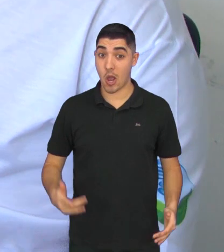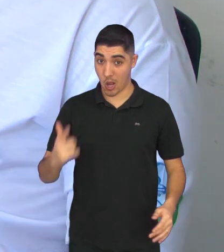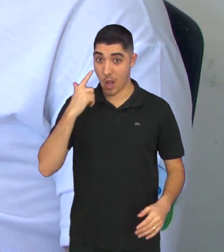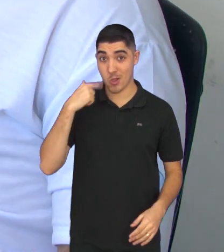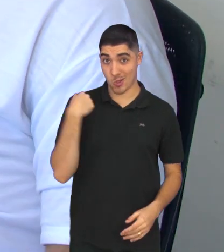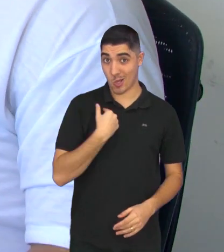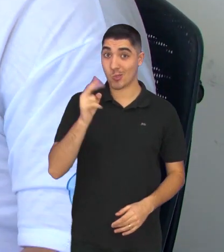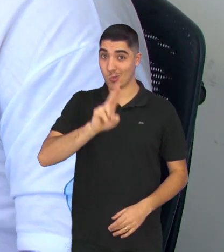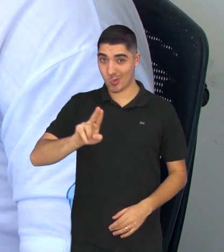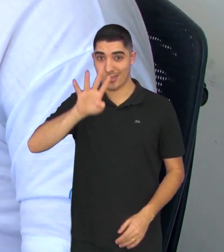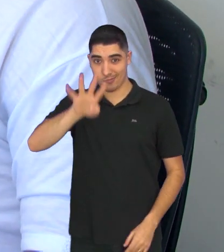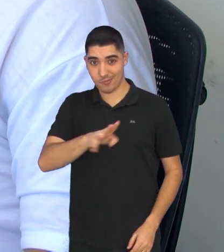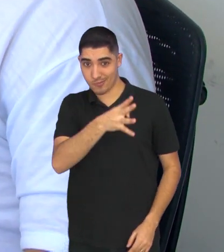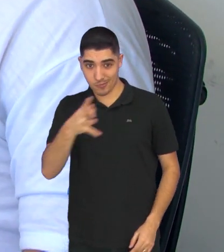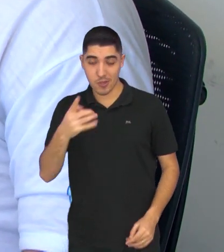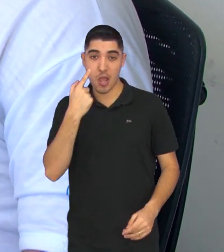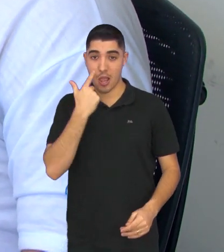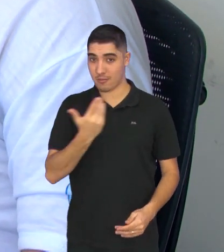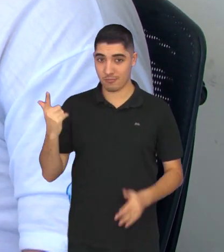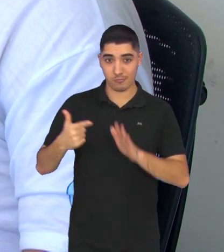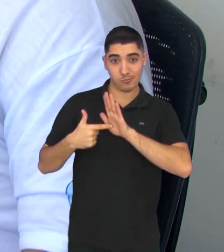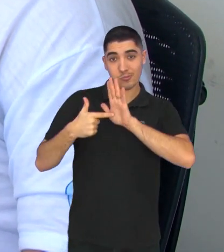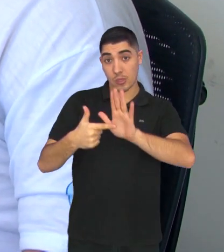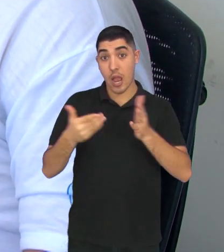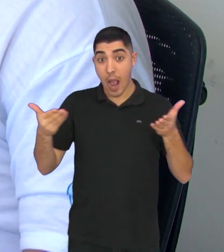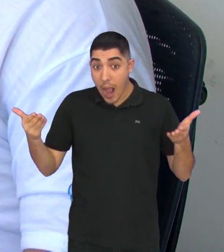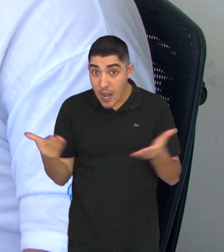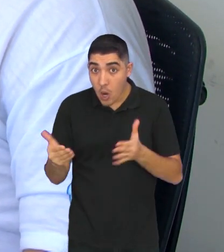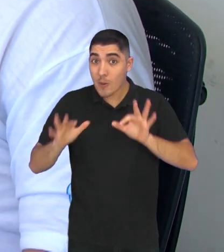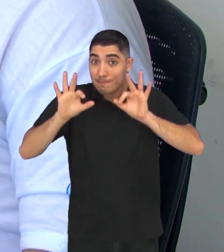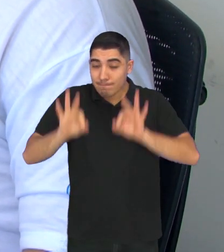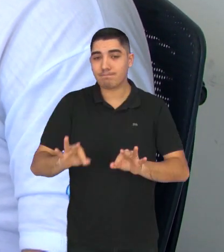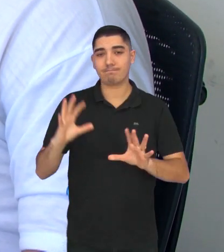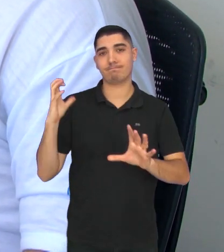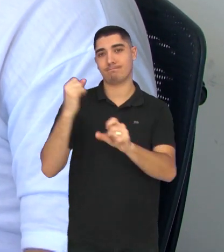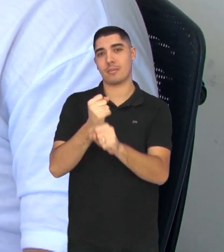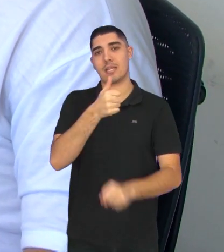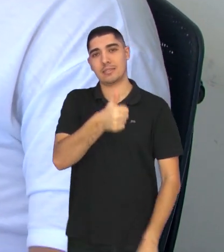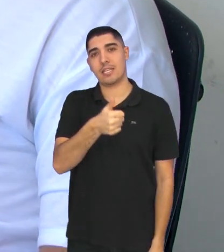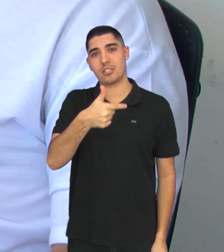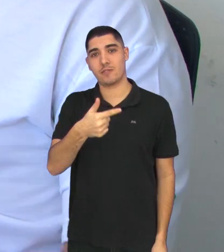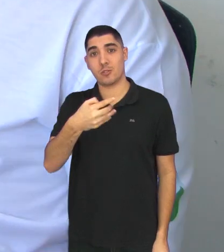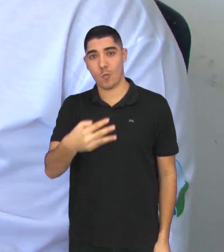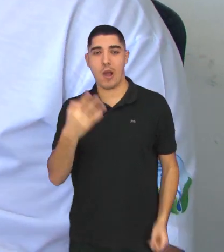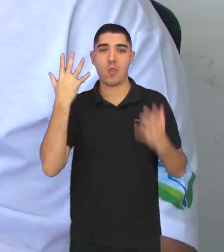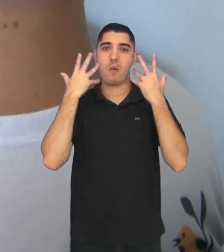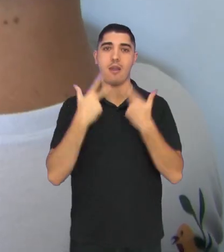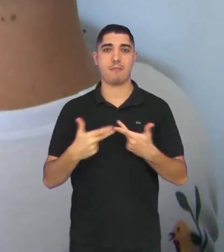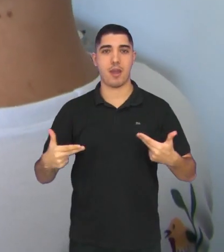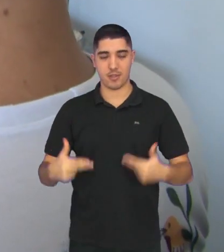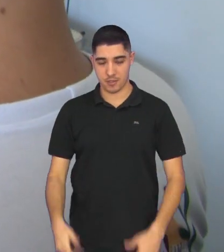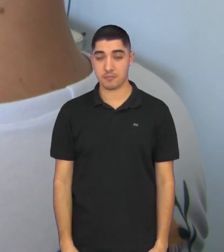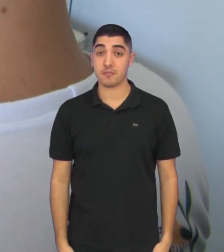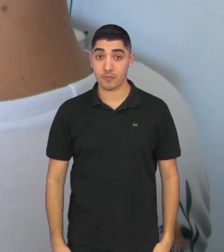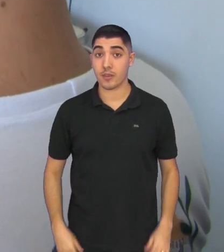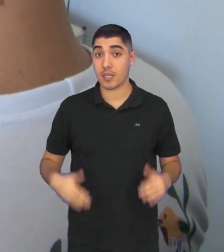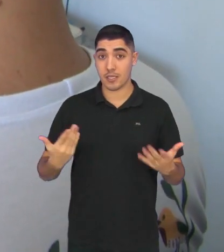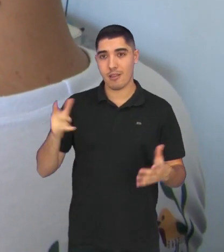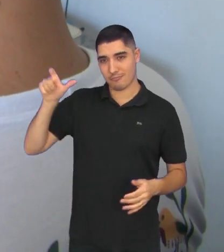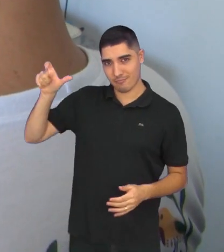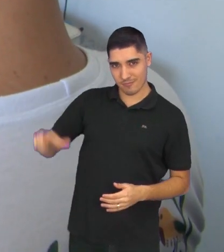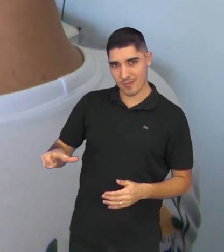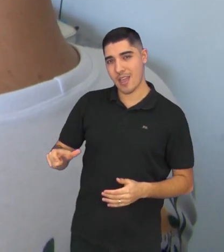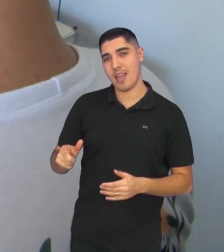um ótimo instrumento de controle que a gente tem para fazer esse acompanhamento e no momento nós temos 124 animais aqui. Para concluir,